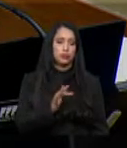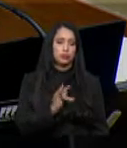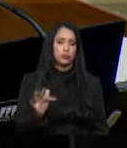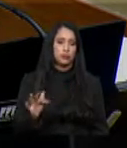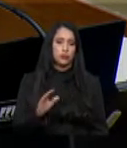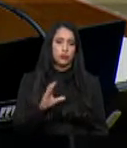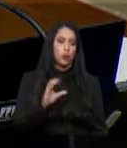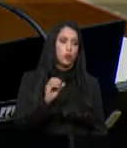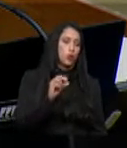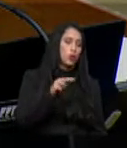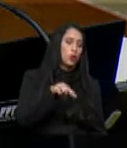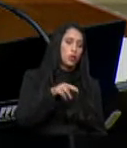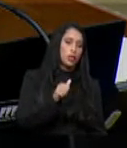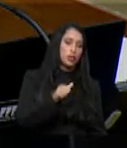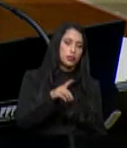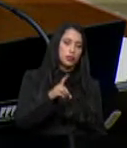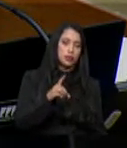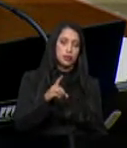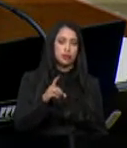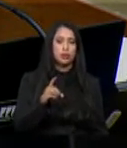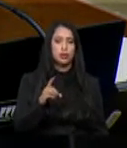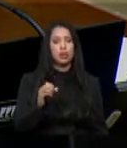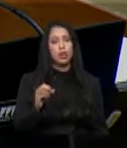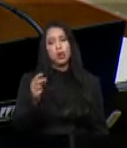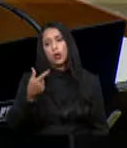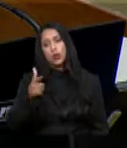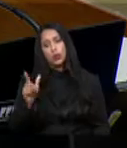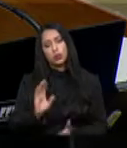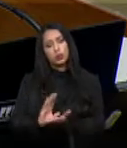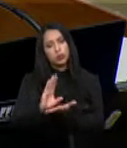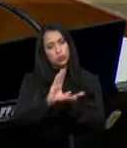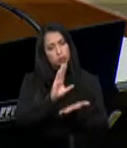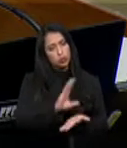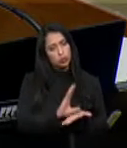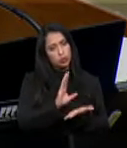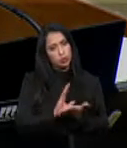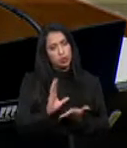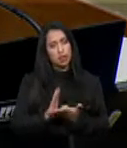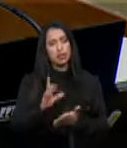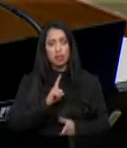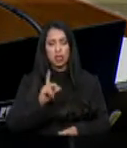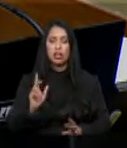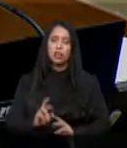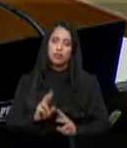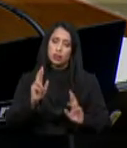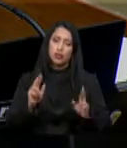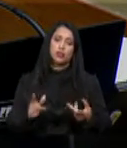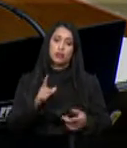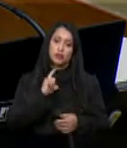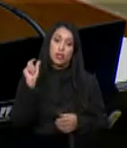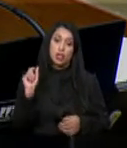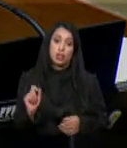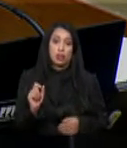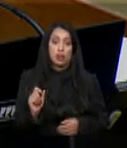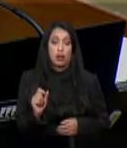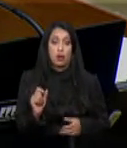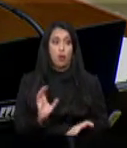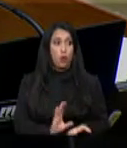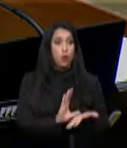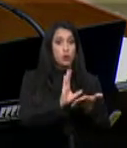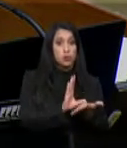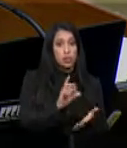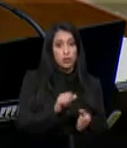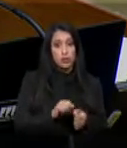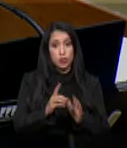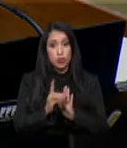do CONANDA, seja de outros conselhos, onde fizemos aquela diferença em pauta, realmente STF, julgação, em relação que pede a